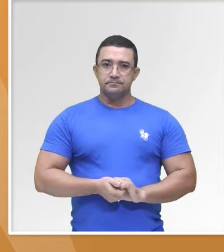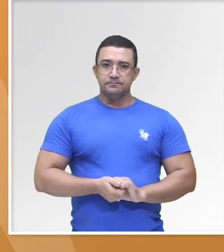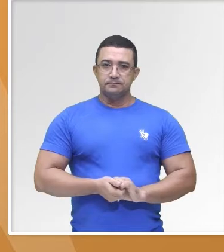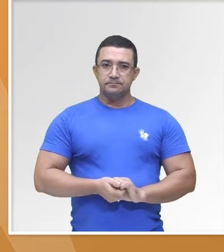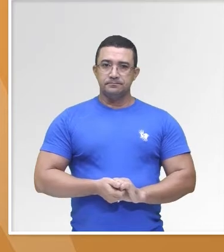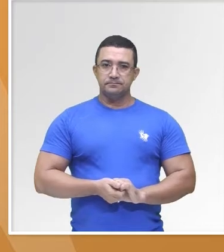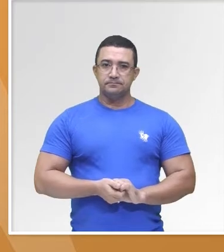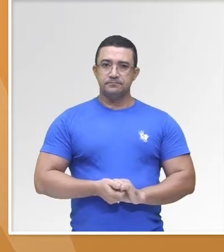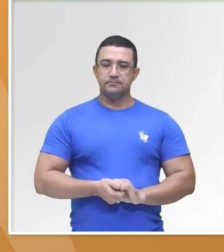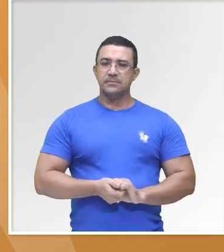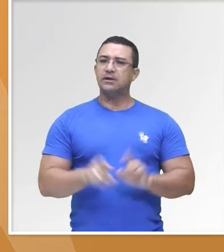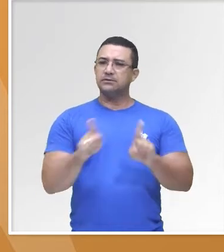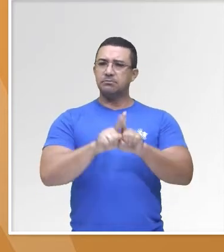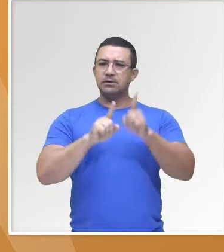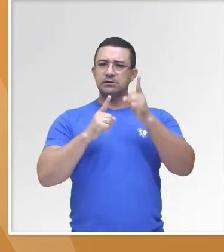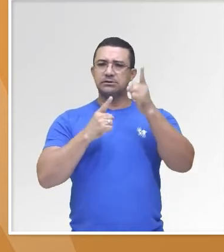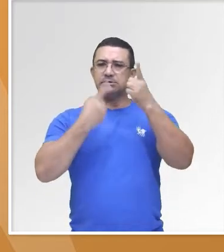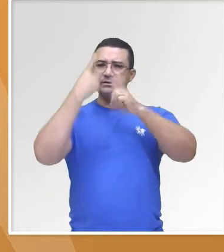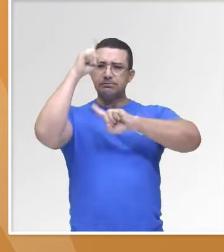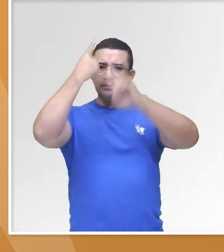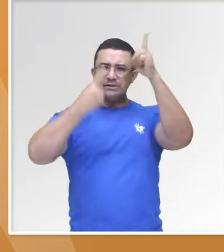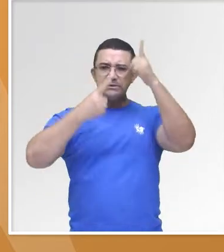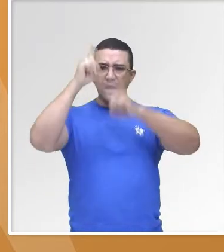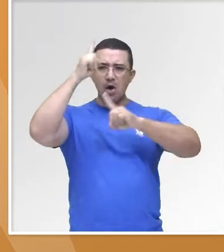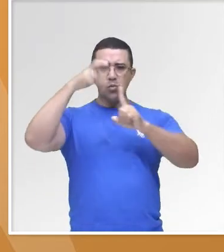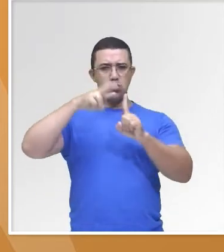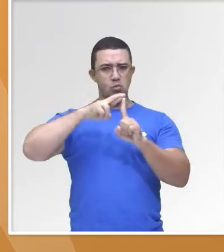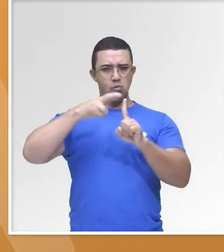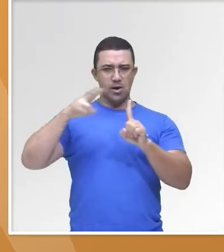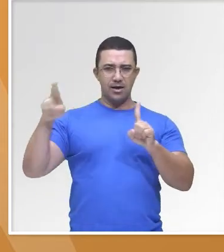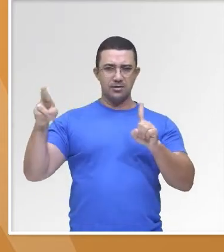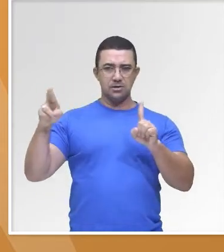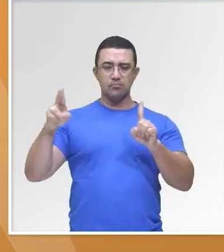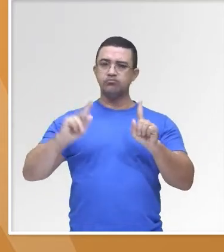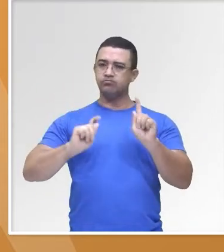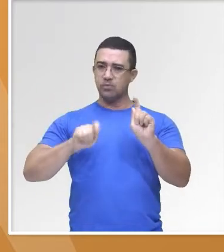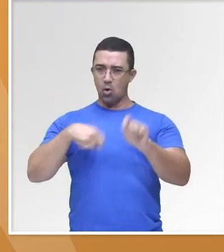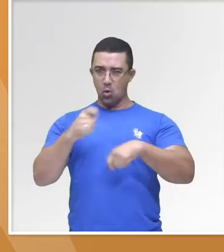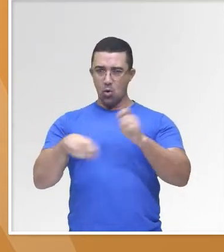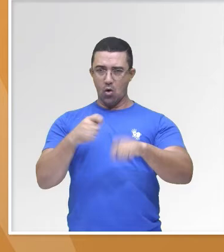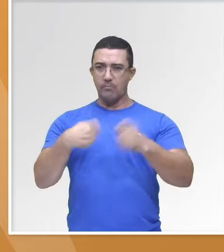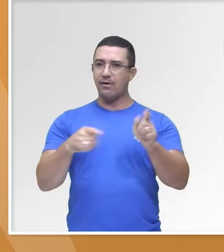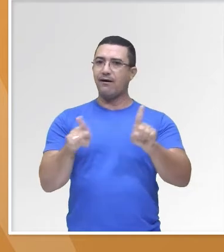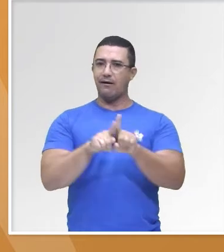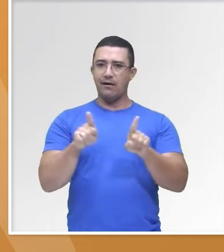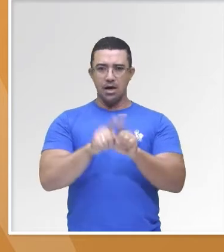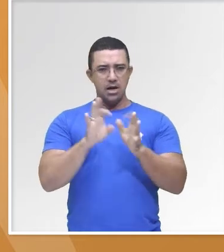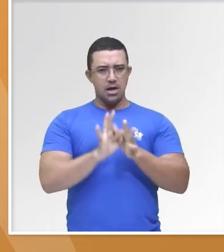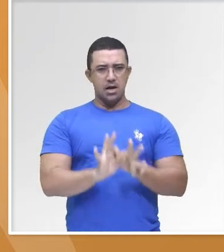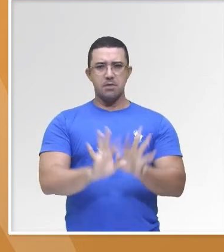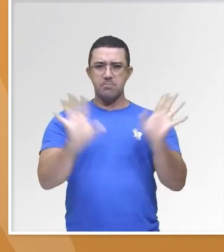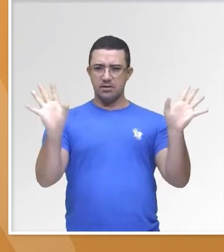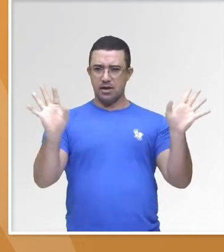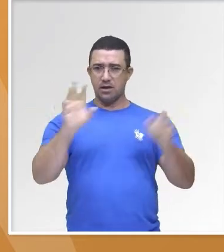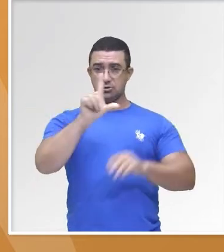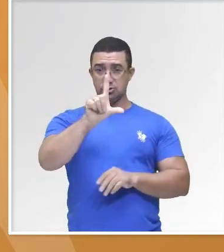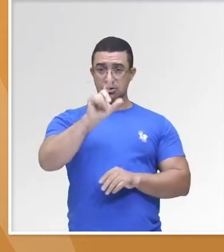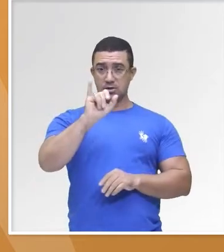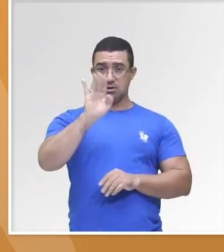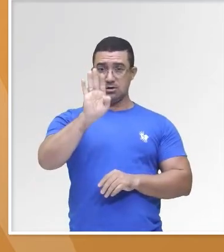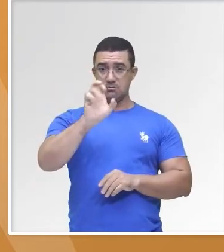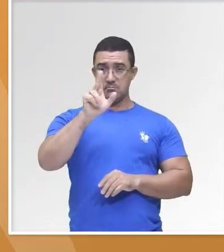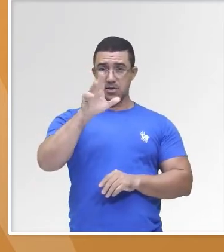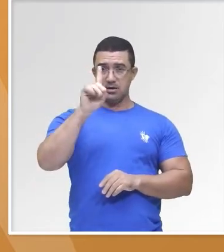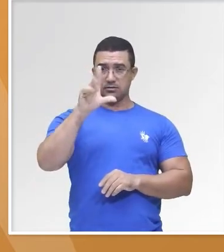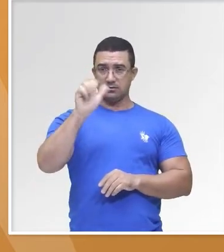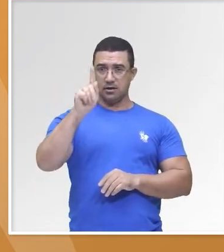de expressão religiosa e econômica, liberdade. Você poder